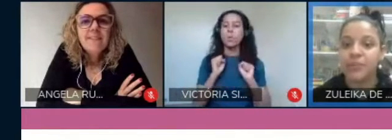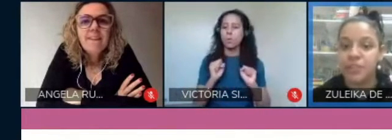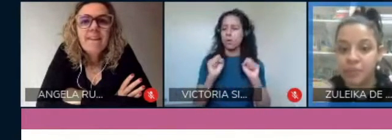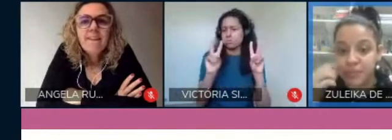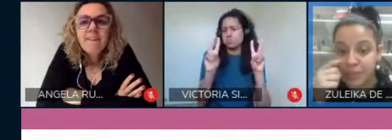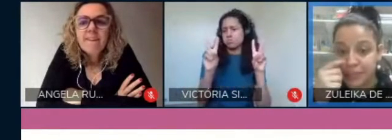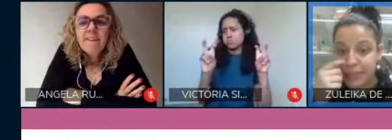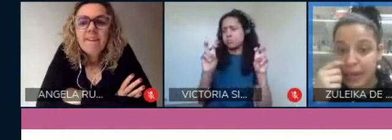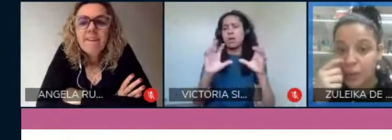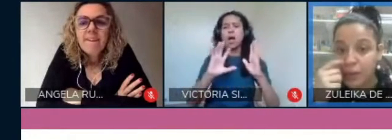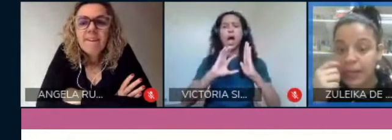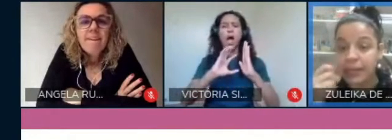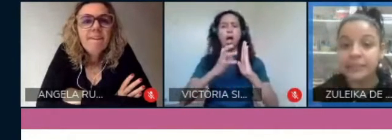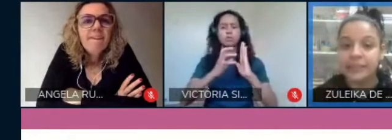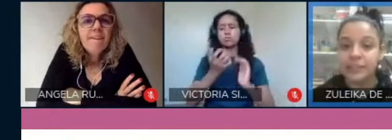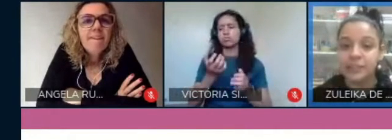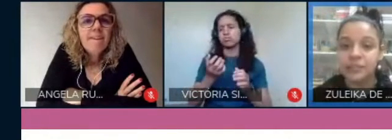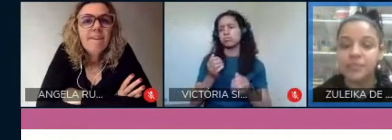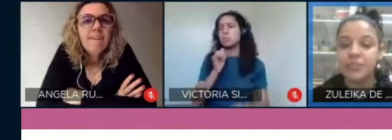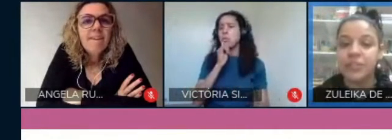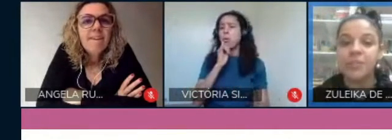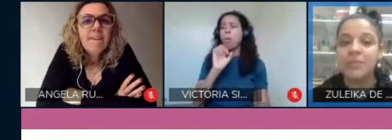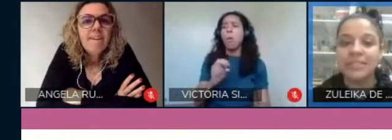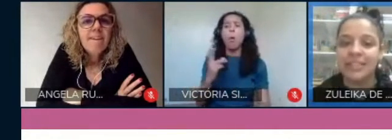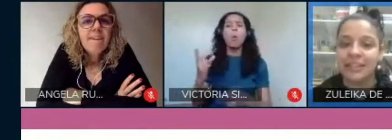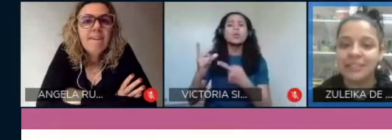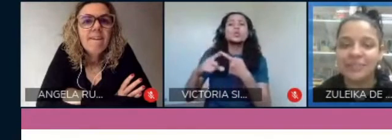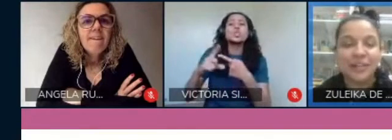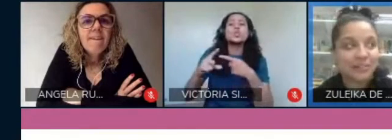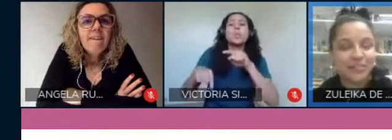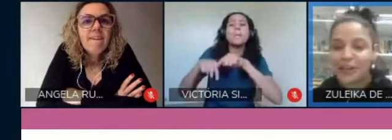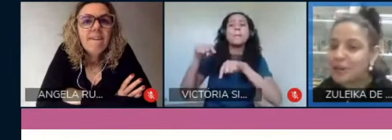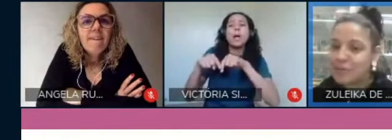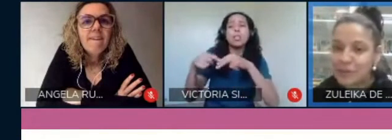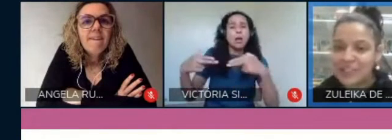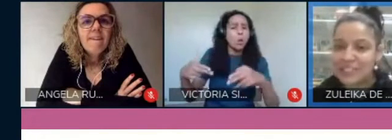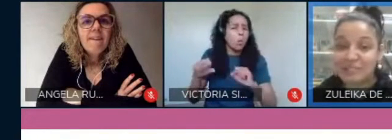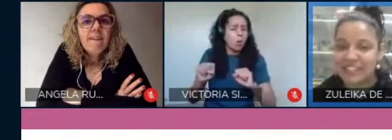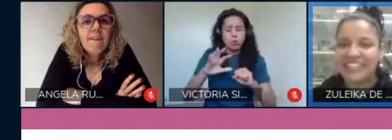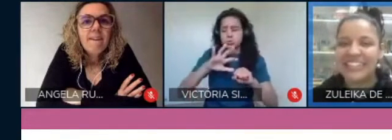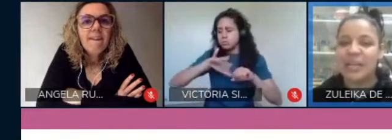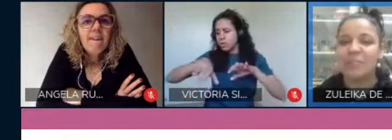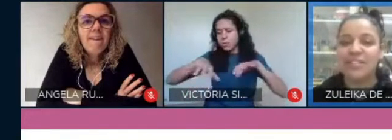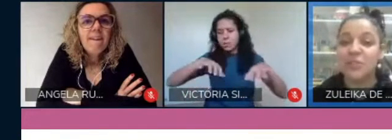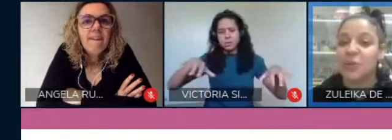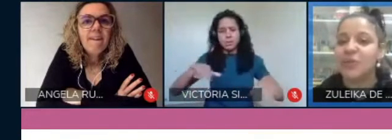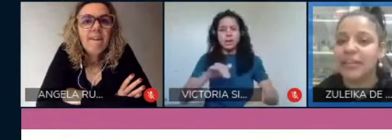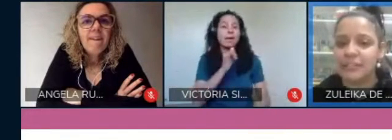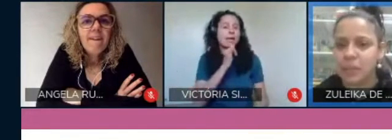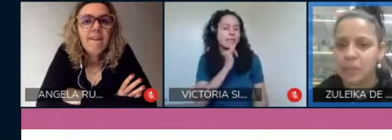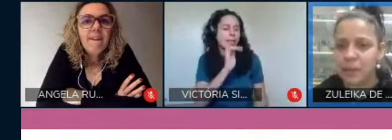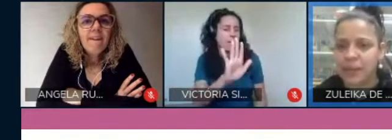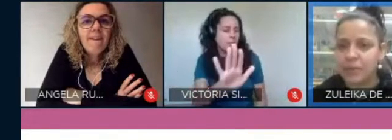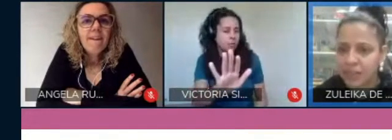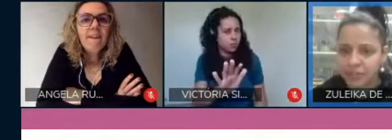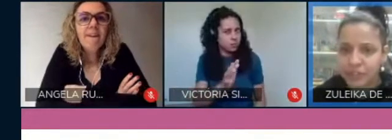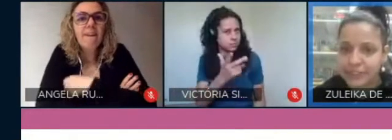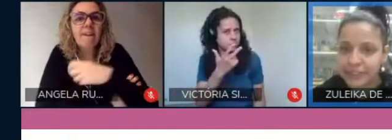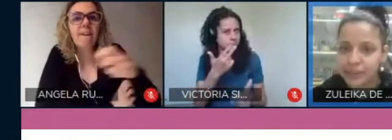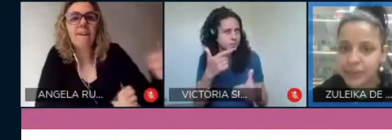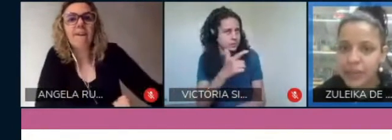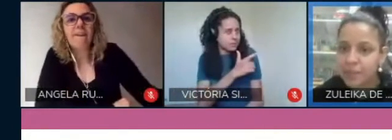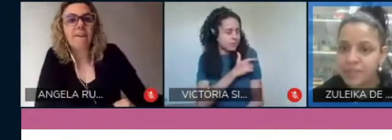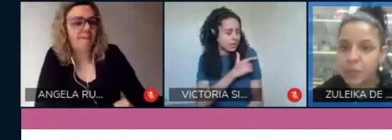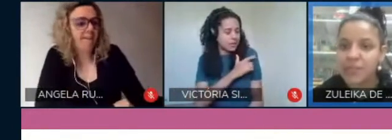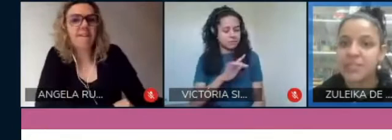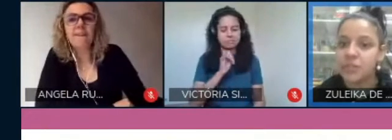Posso separar por tipo de material. Então, digamos que, falar uma coisa feia, né? Mas estou sem tempo para ler um